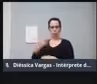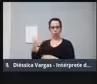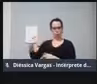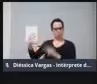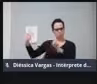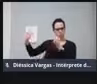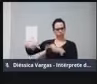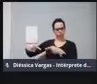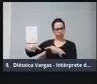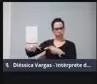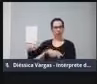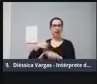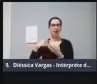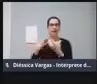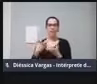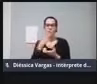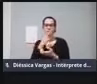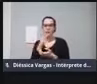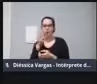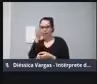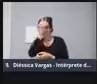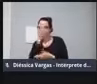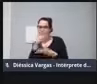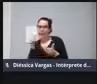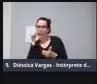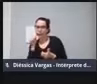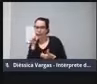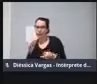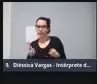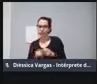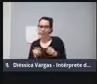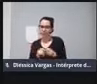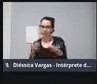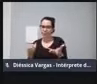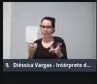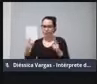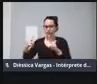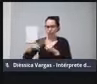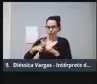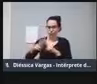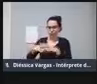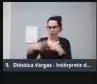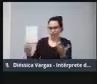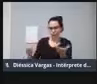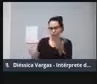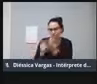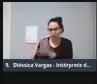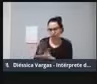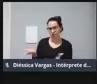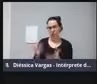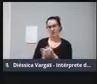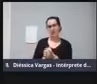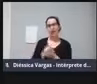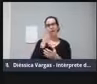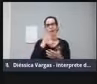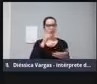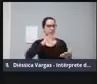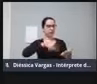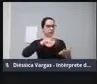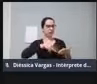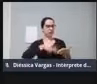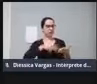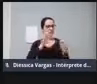parceira, lutar é consequência. Com isso, a criança vai ler esse material. Existem algumas dicas na própria